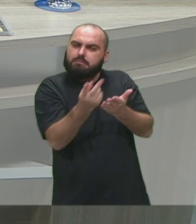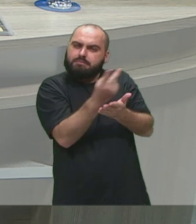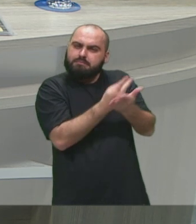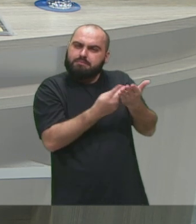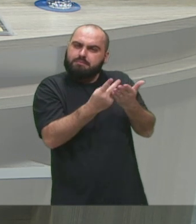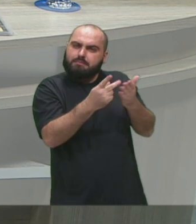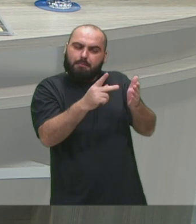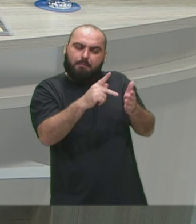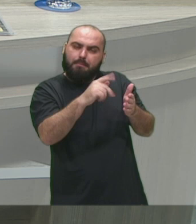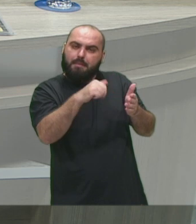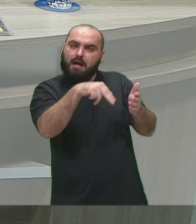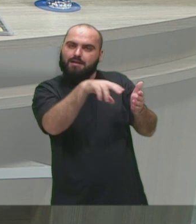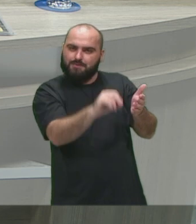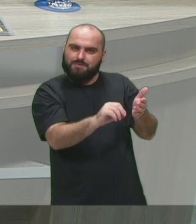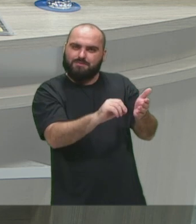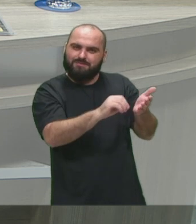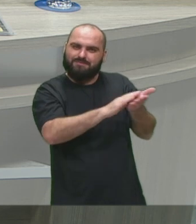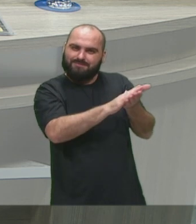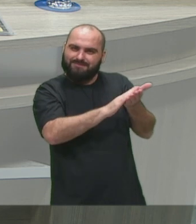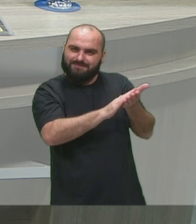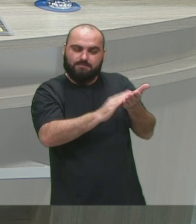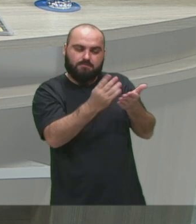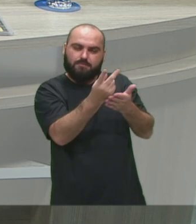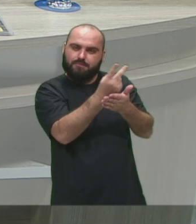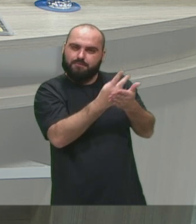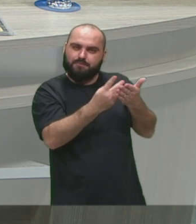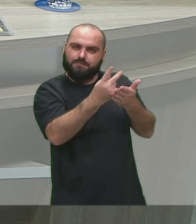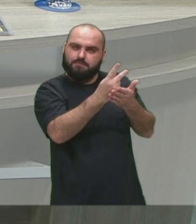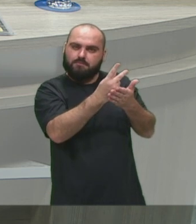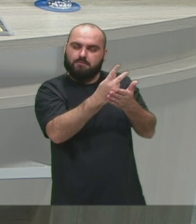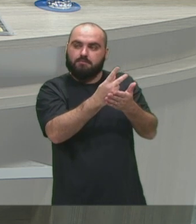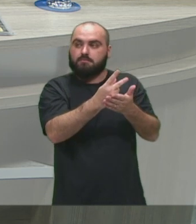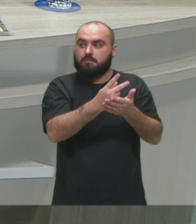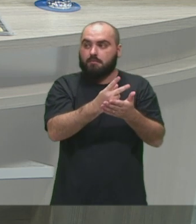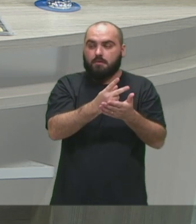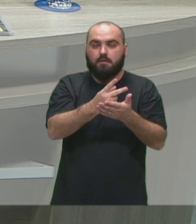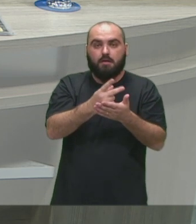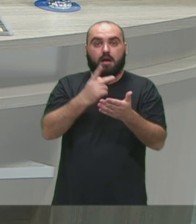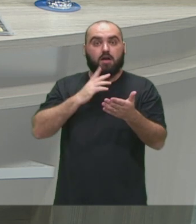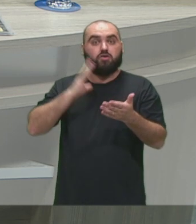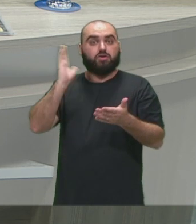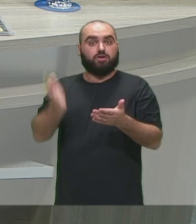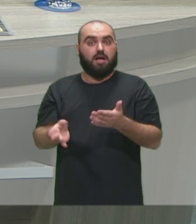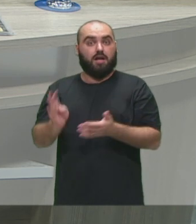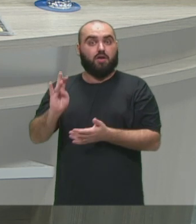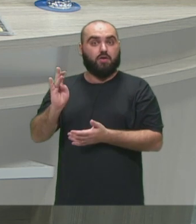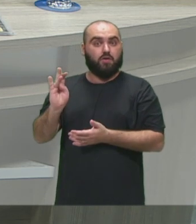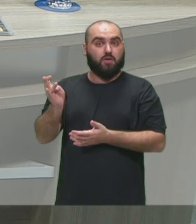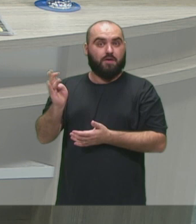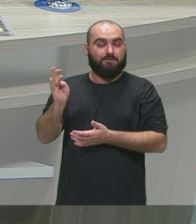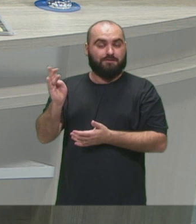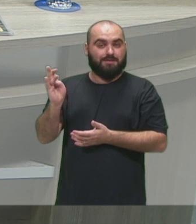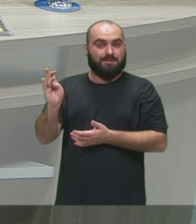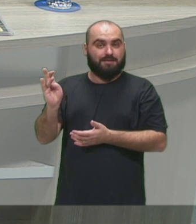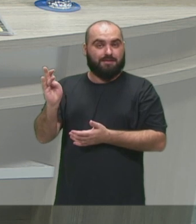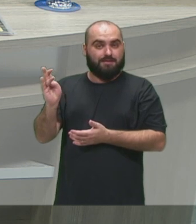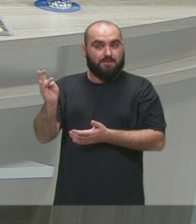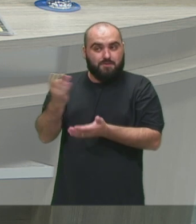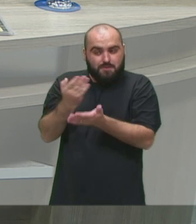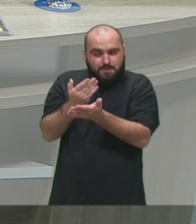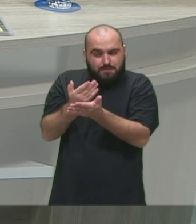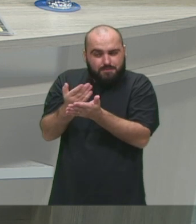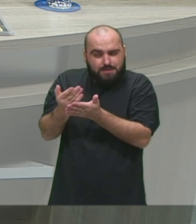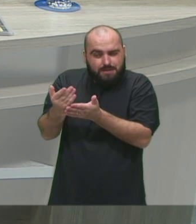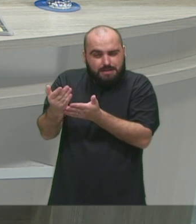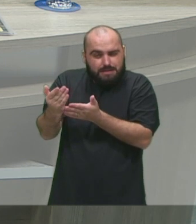eu fui incentivada pela minha irmã mais velha, eu não pintava. Isso, eu estava noiva quando eu comecei a pintar, né? E